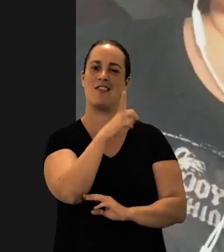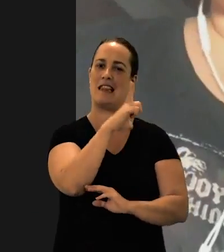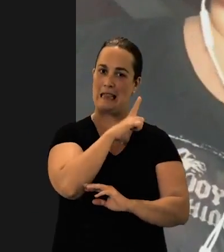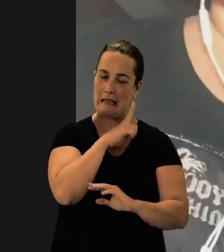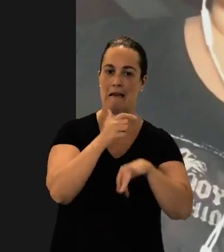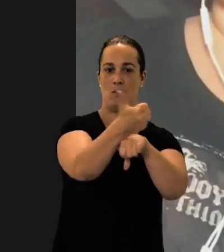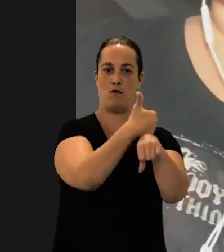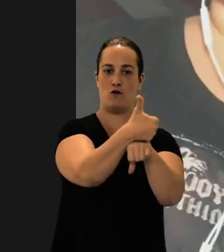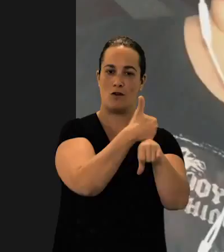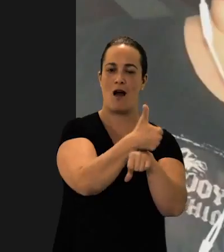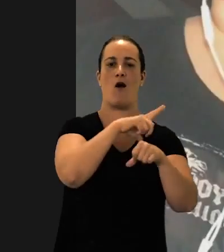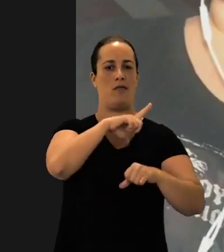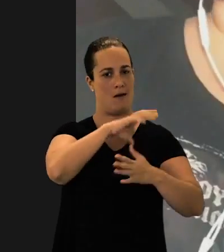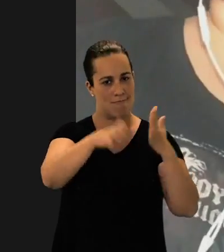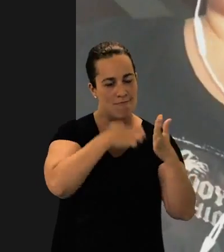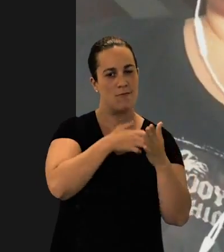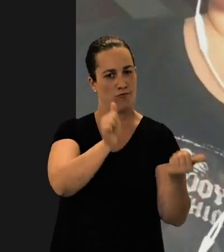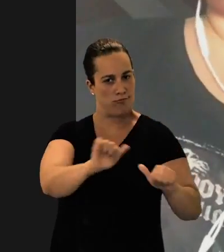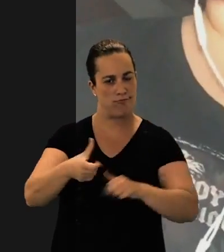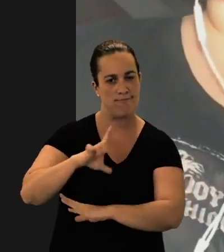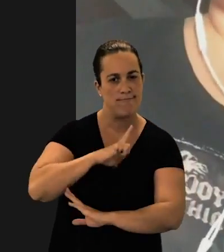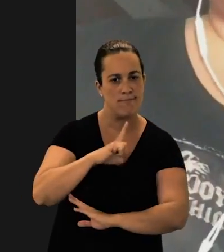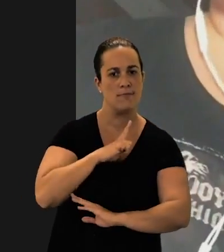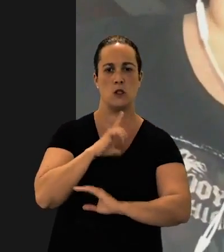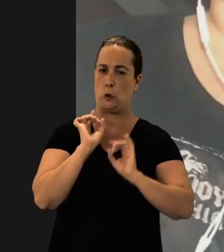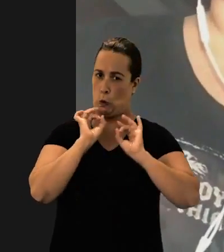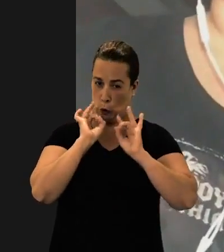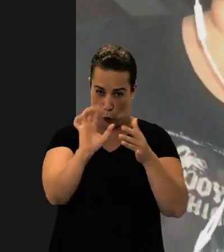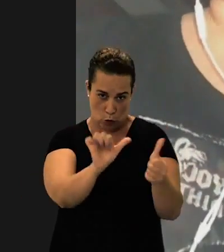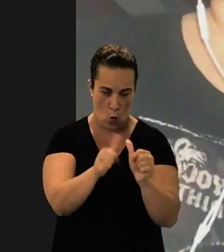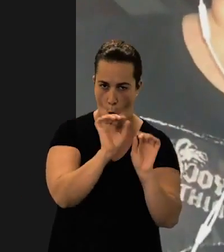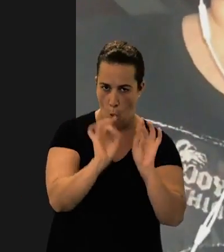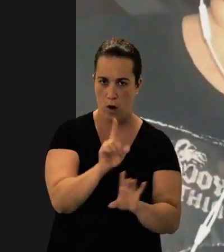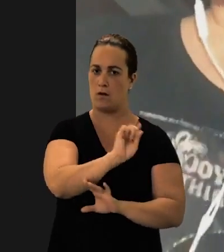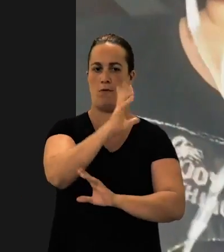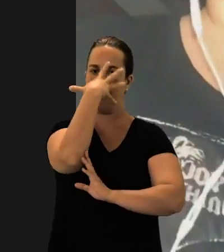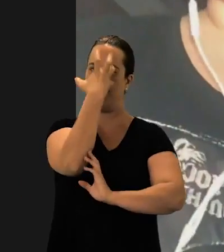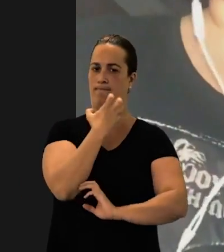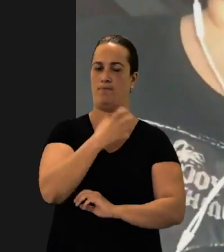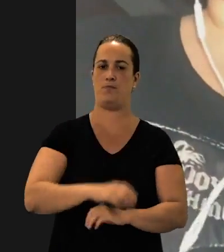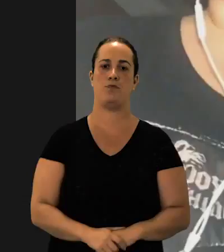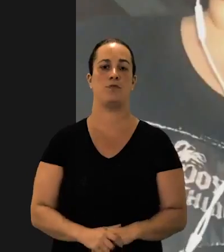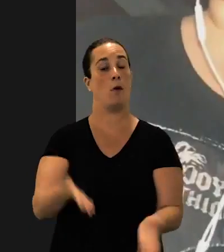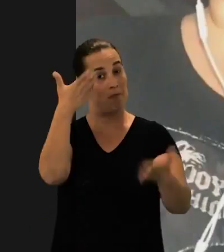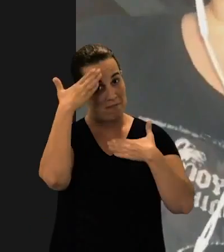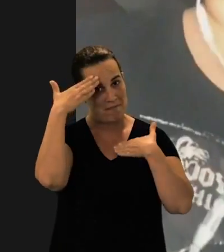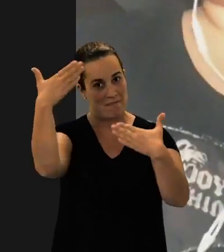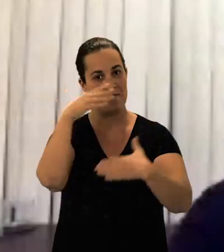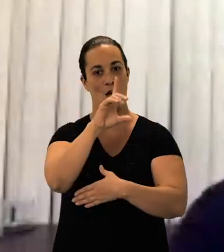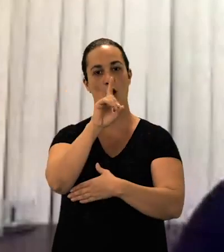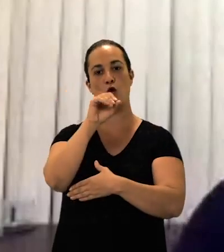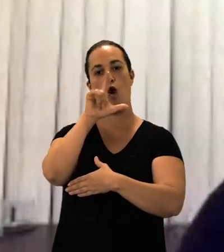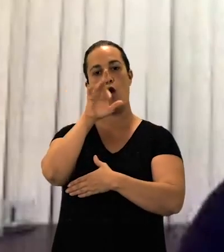muito feliz em ver que nós temos profissionais, empresas de qualidade, e não só qualidade, mas